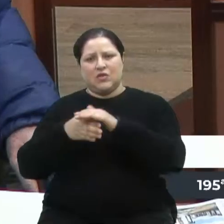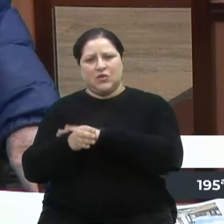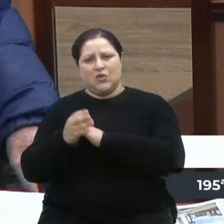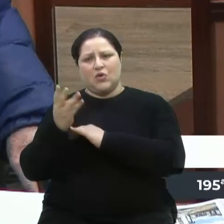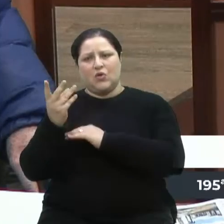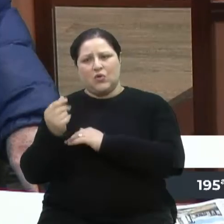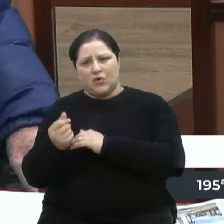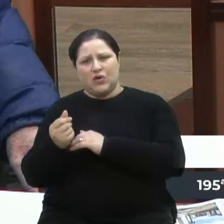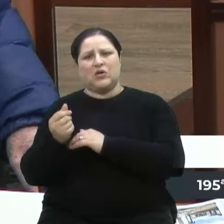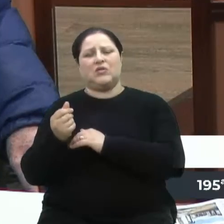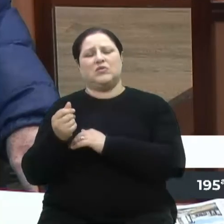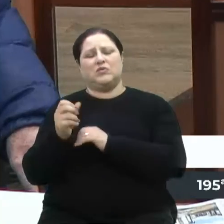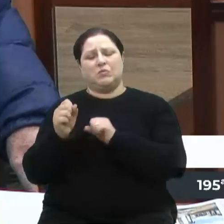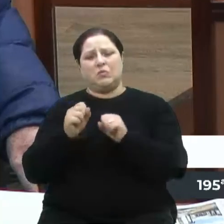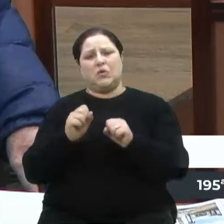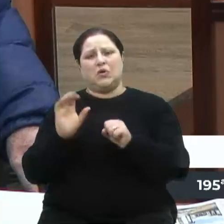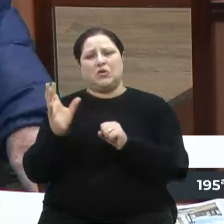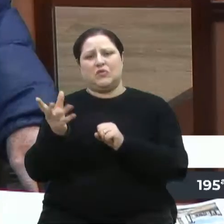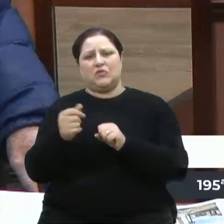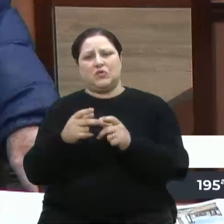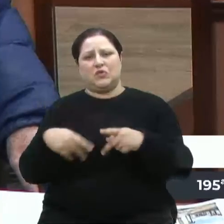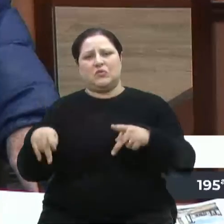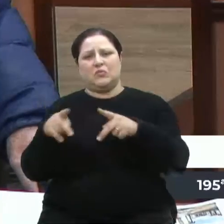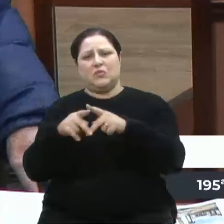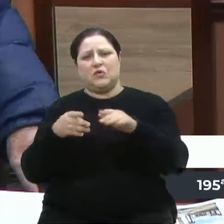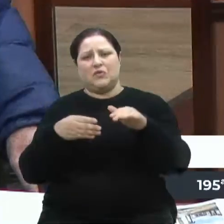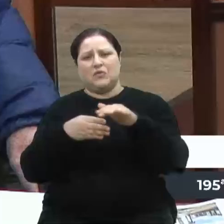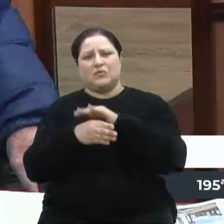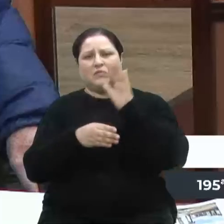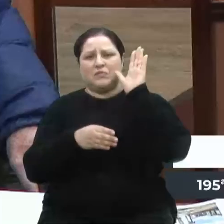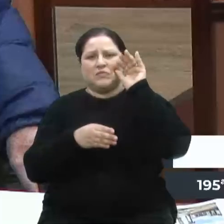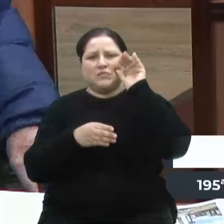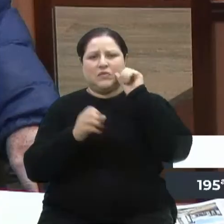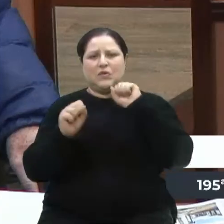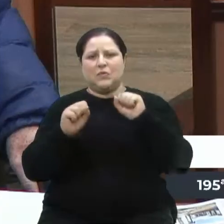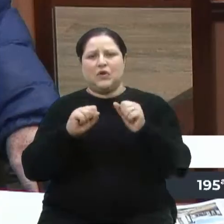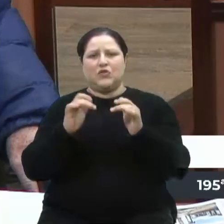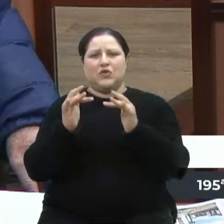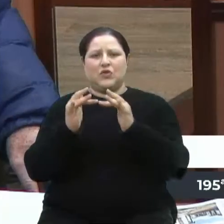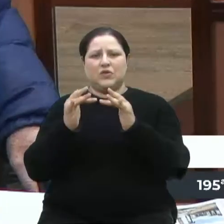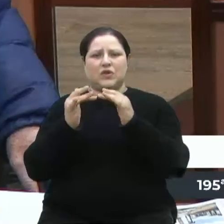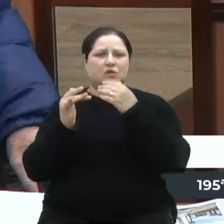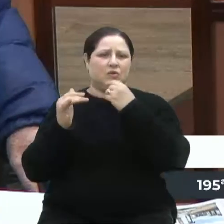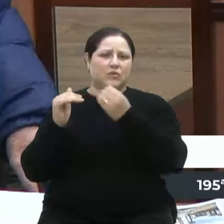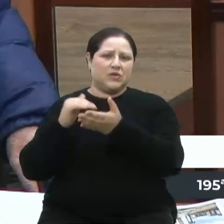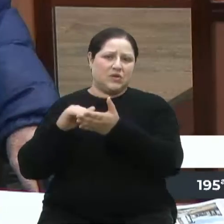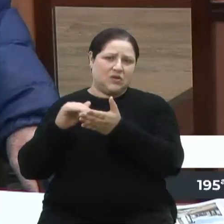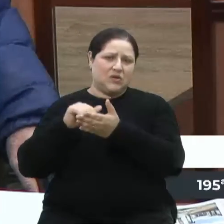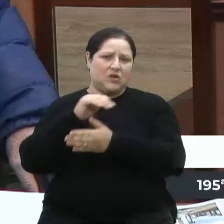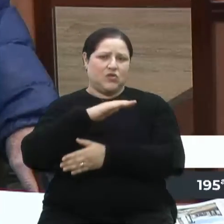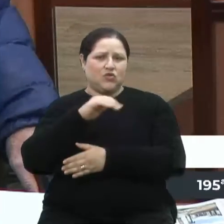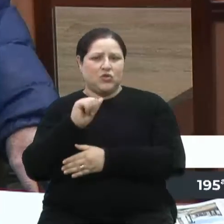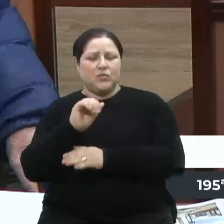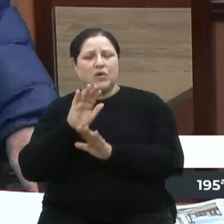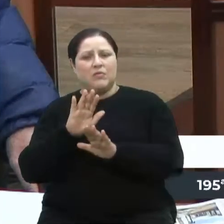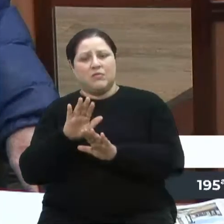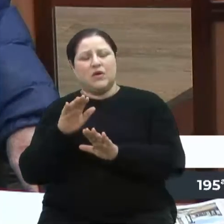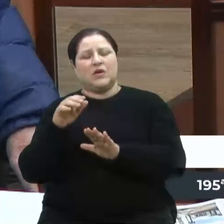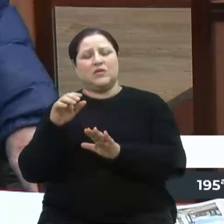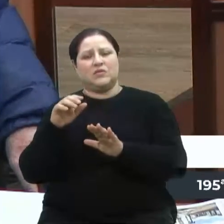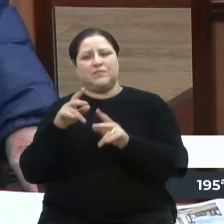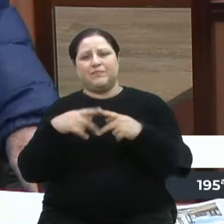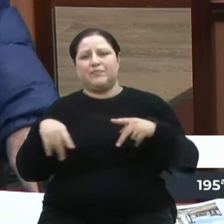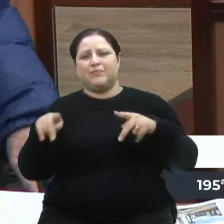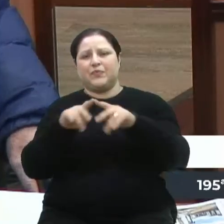pode acessar a qualquer momento, a gente nem pode convidar o secretário, mas nem precisa, porque a gente tem esses dados que são públicos, não para nós, vereadores, mas para